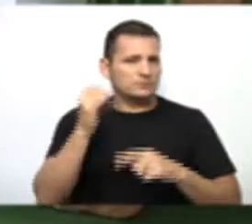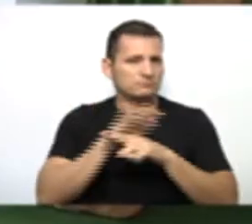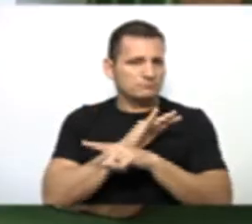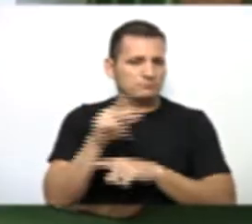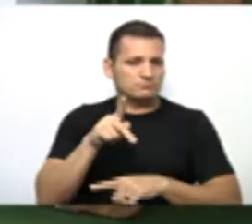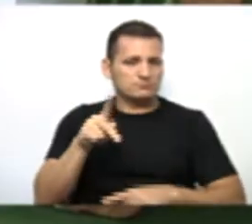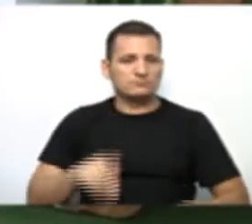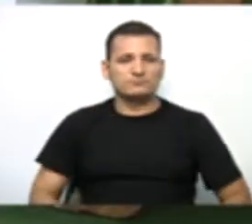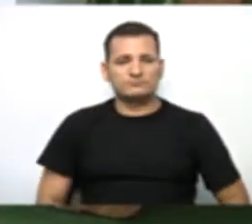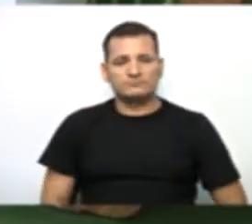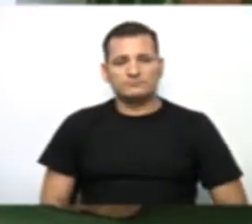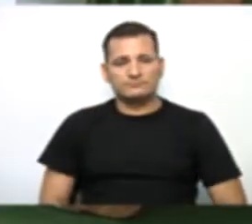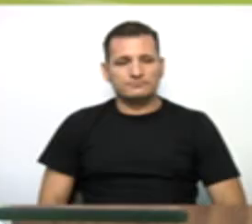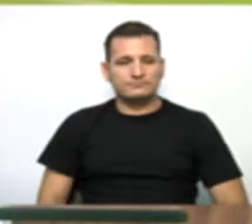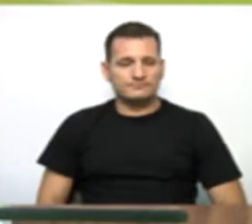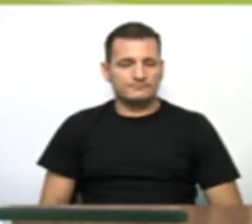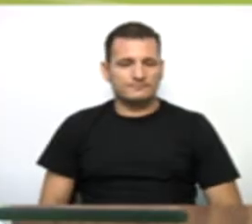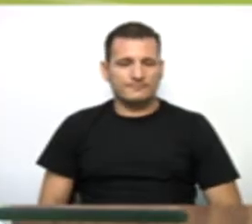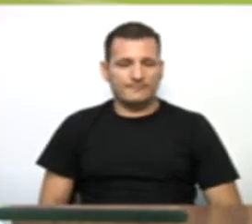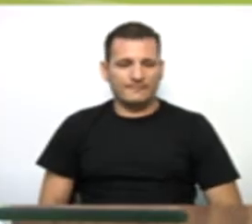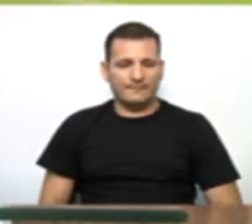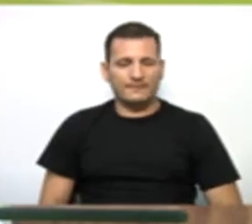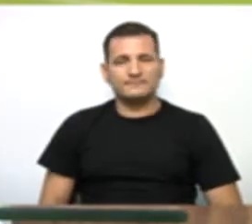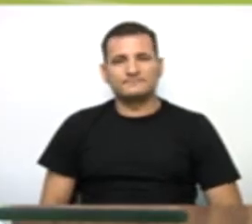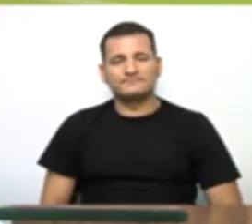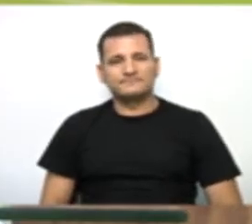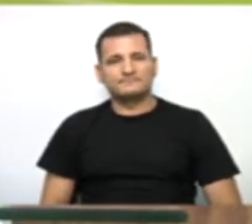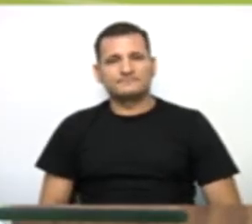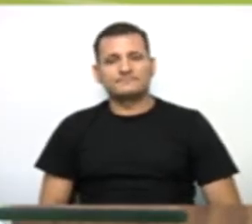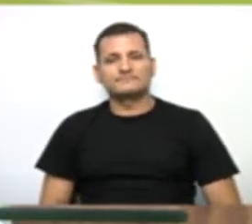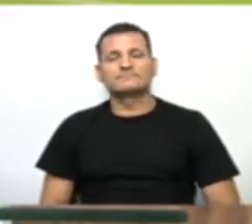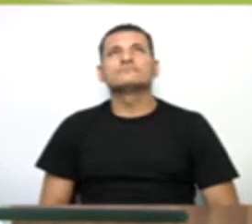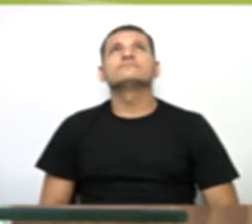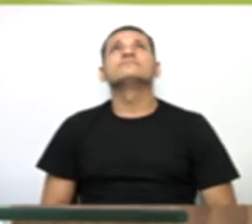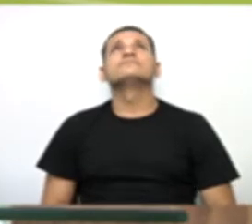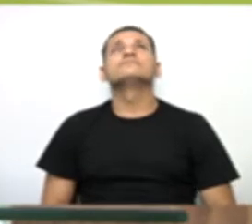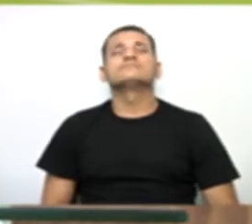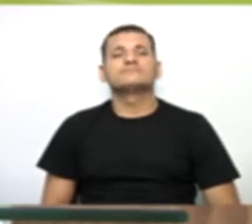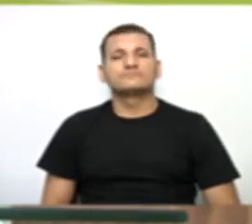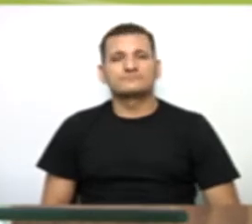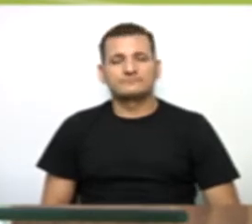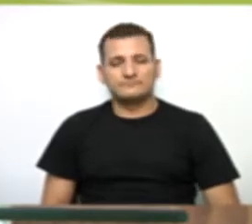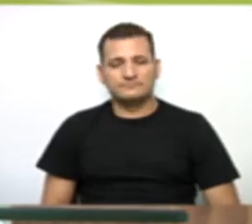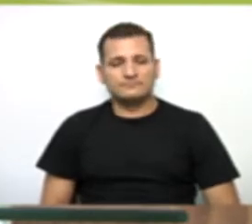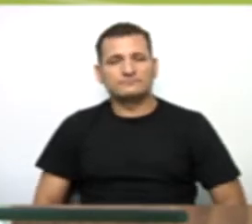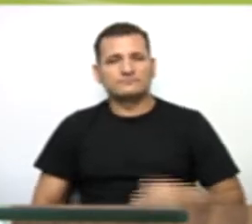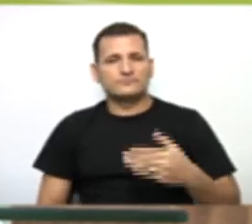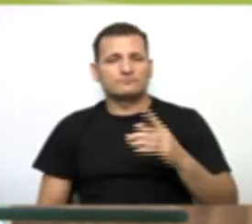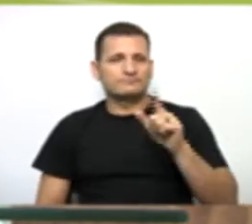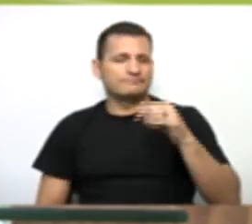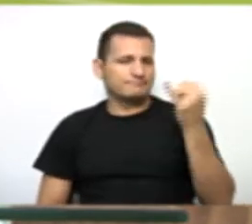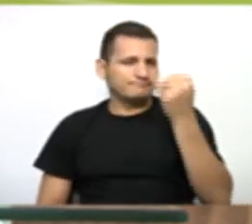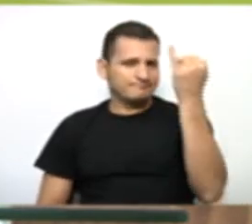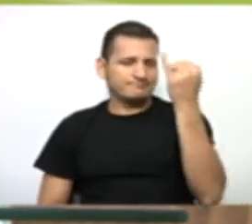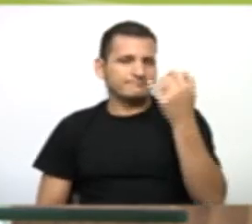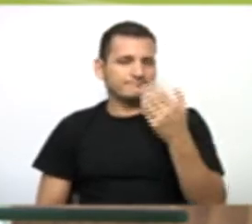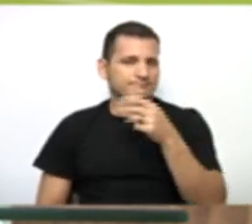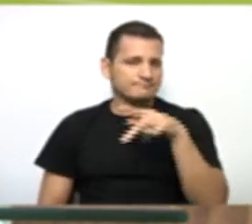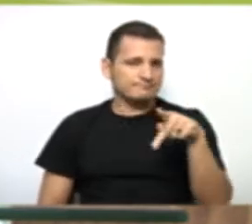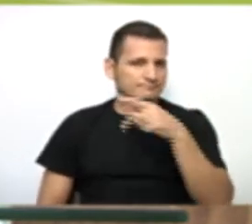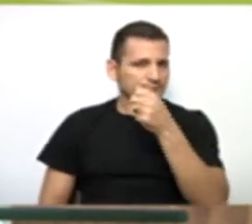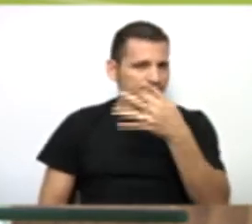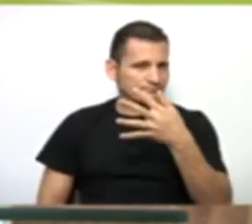Gilberto? Vou dizer para vocês, isso é extremamente importante. Como o professor ressaltou, não só